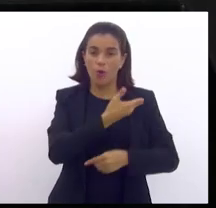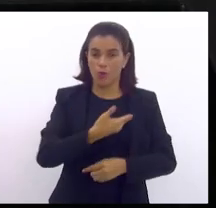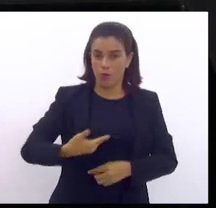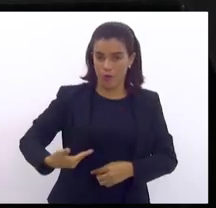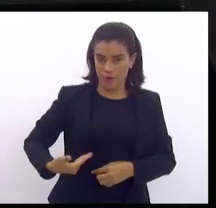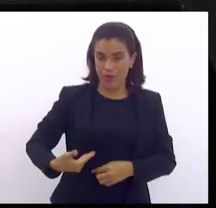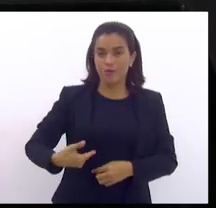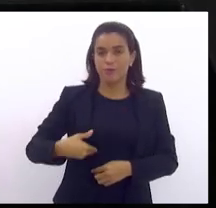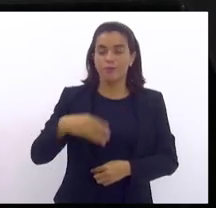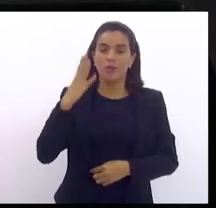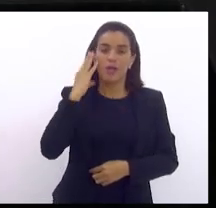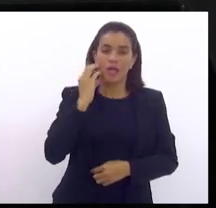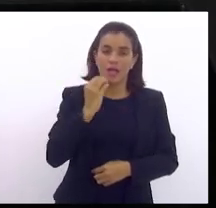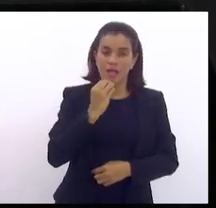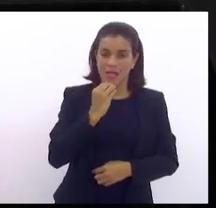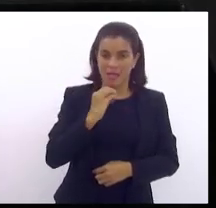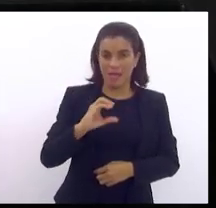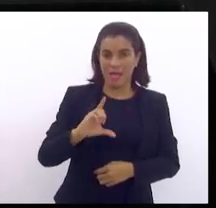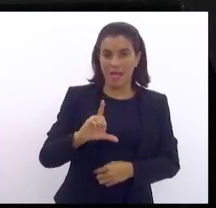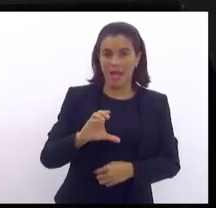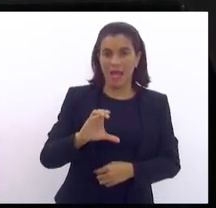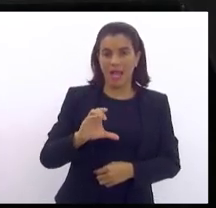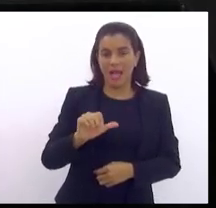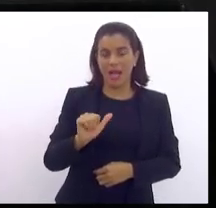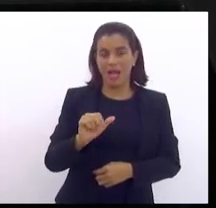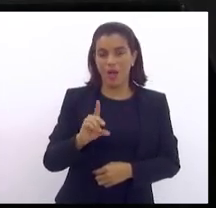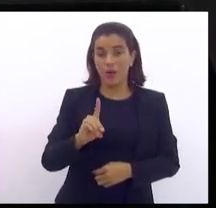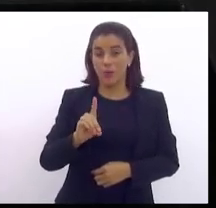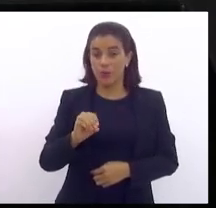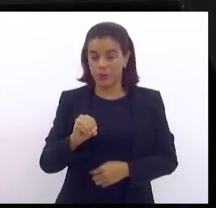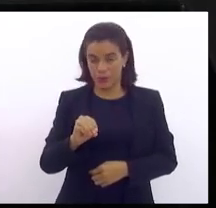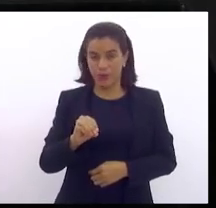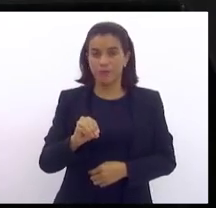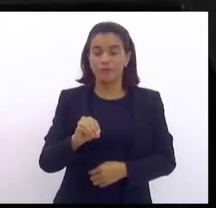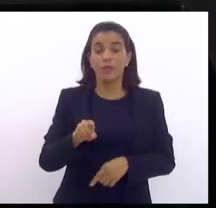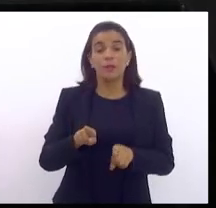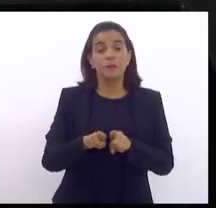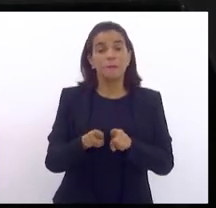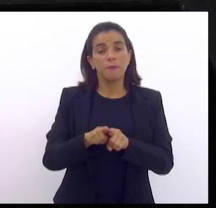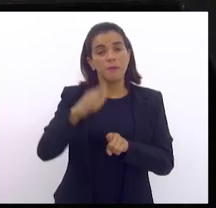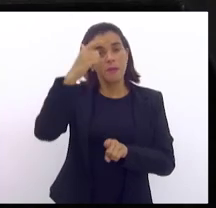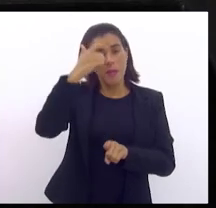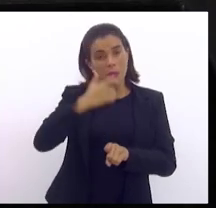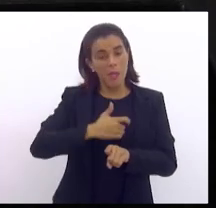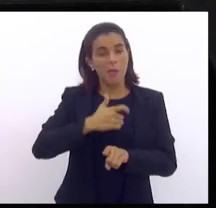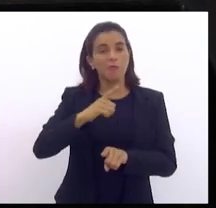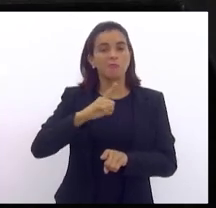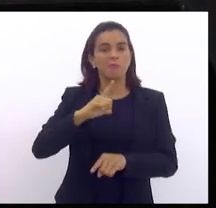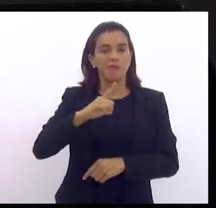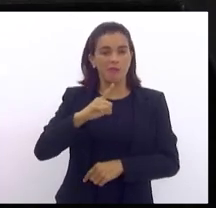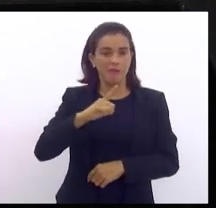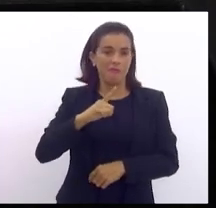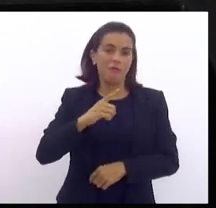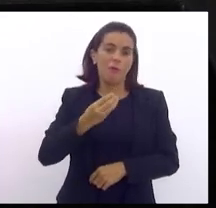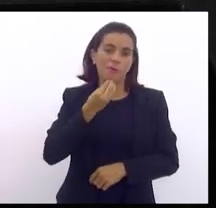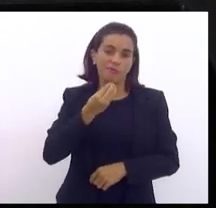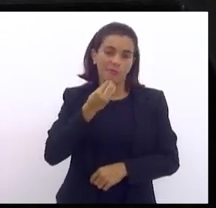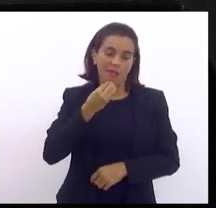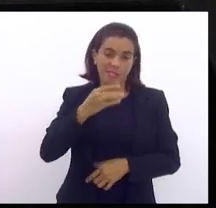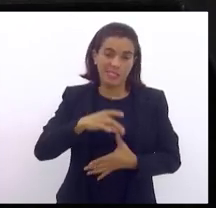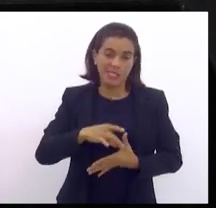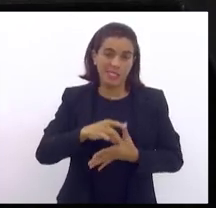do governador Cláudio Castro, que eu já tive a oportunidade de ser líder do, do governo do atual governador nessa